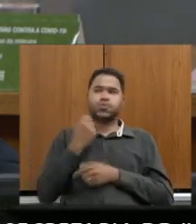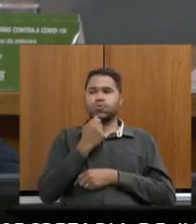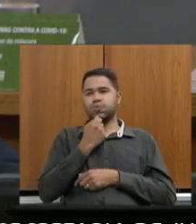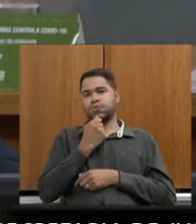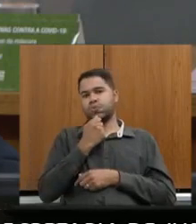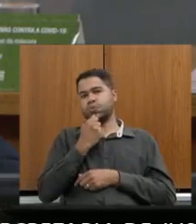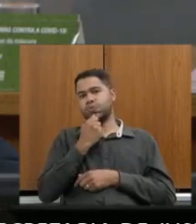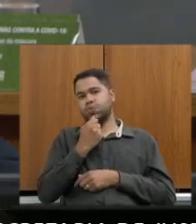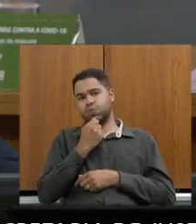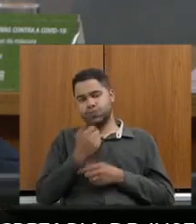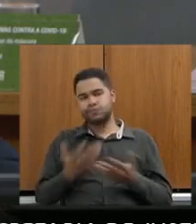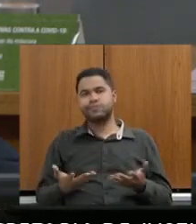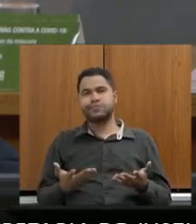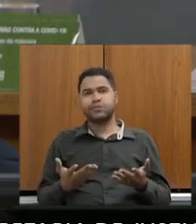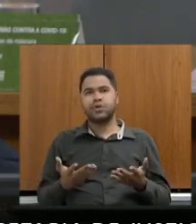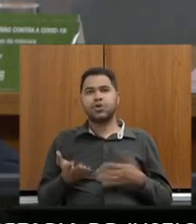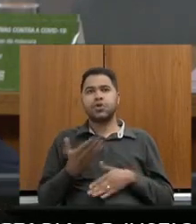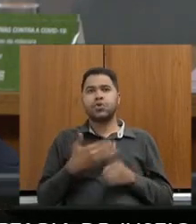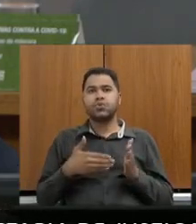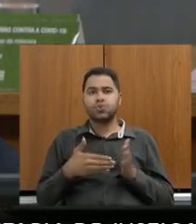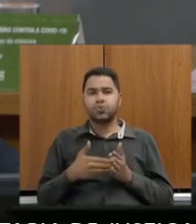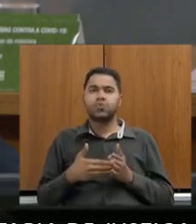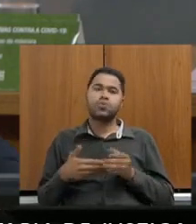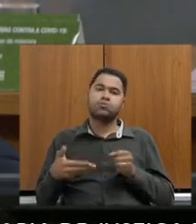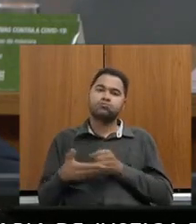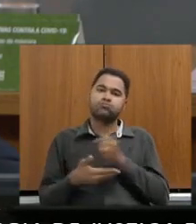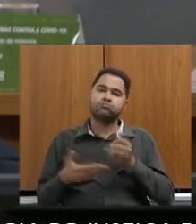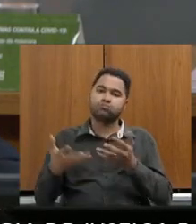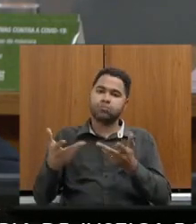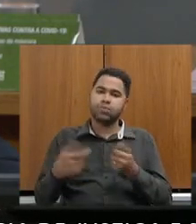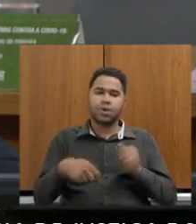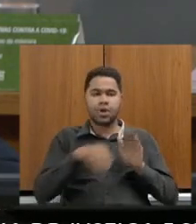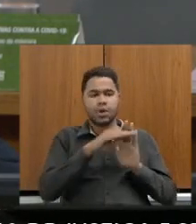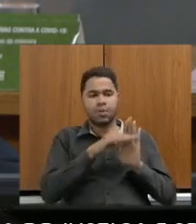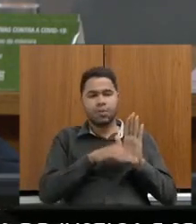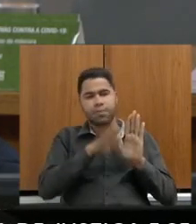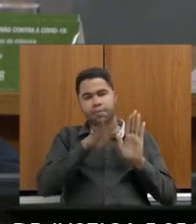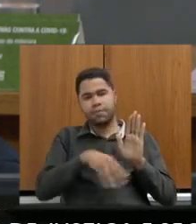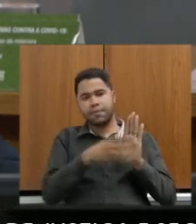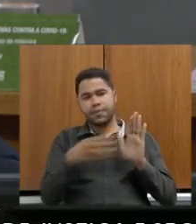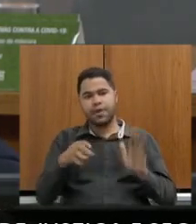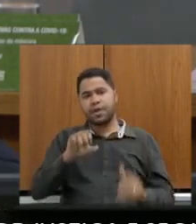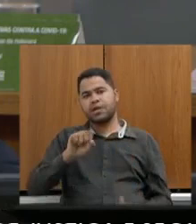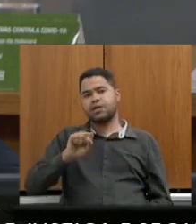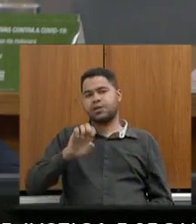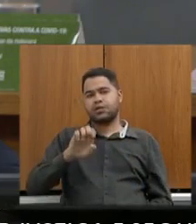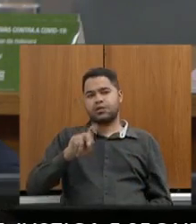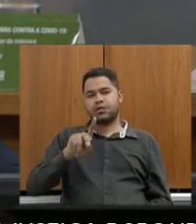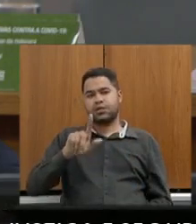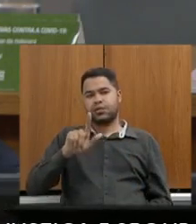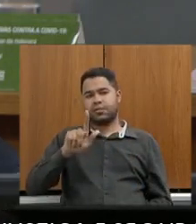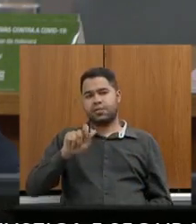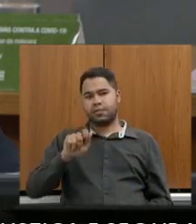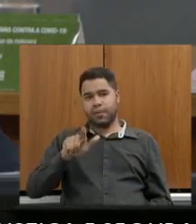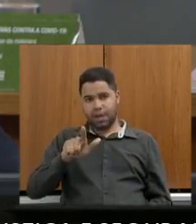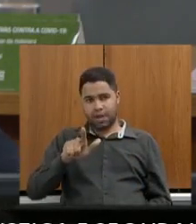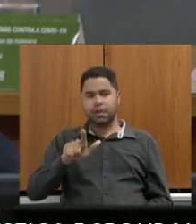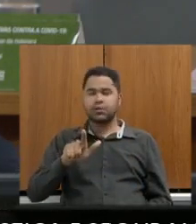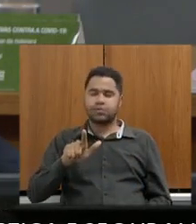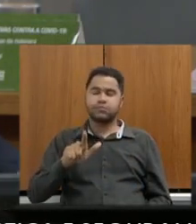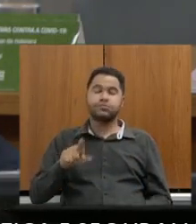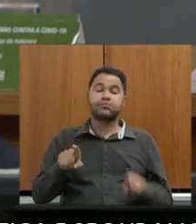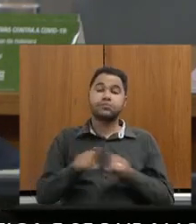então é isso tudo basicamente atendendo Aí o cronograma da Seplag as férias penas todas são serão colocados em dia